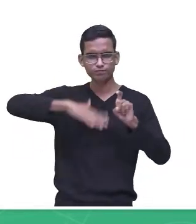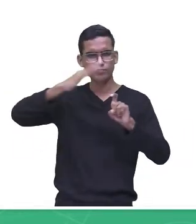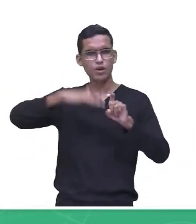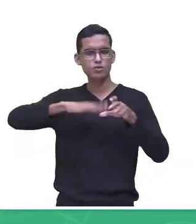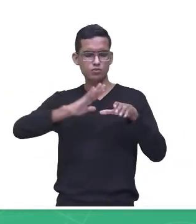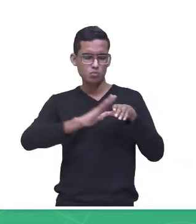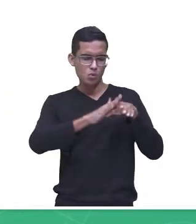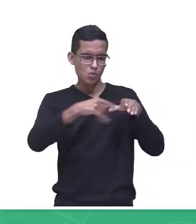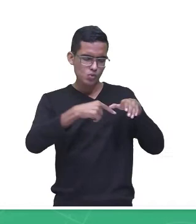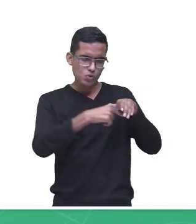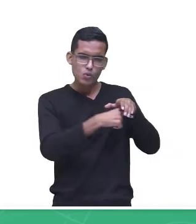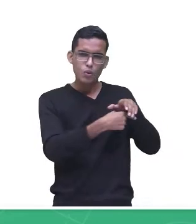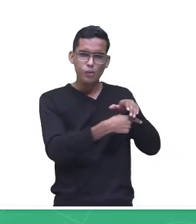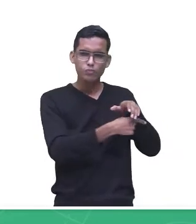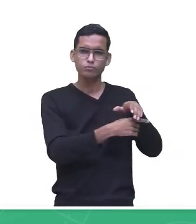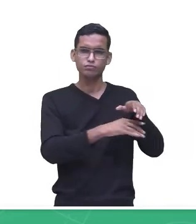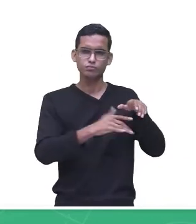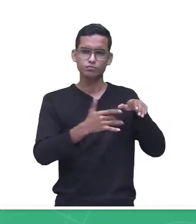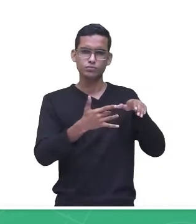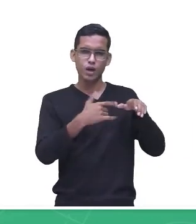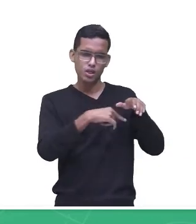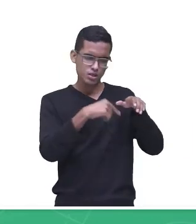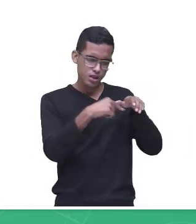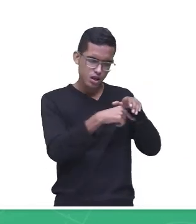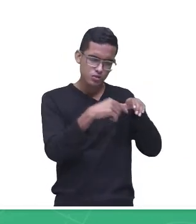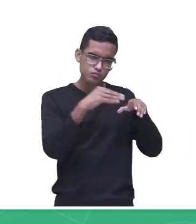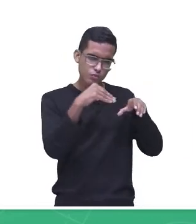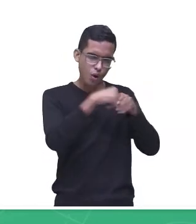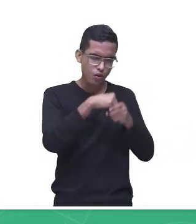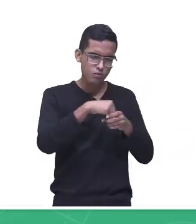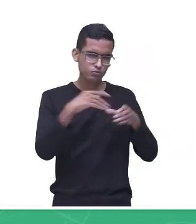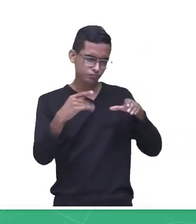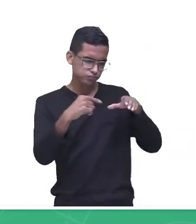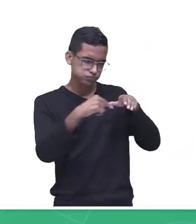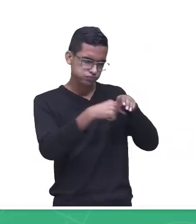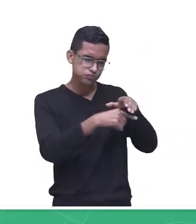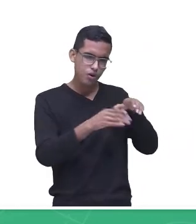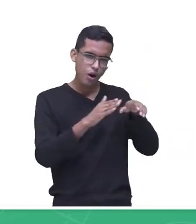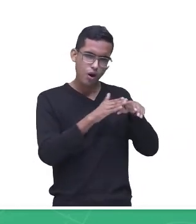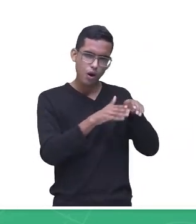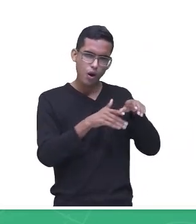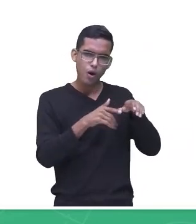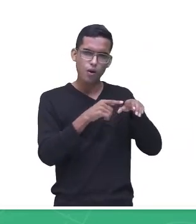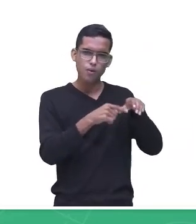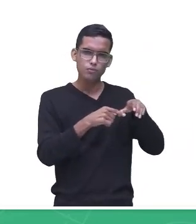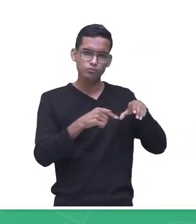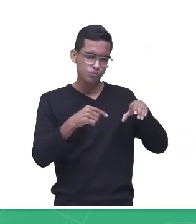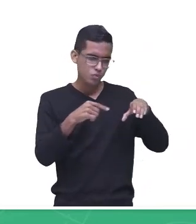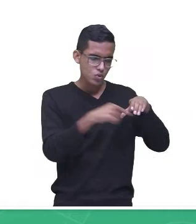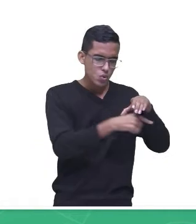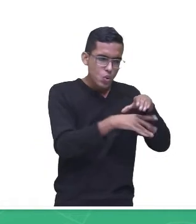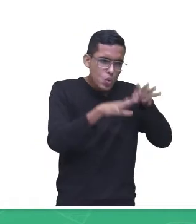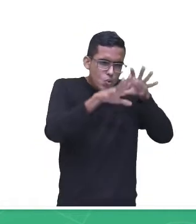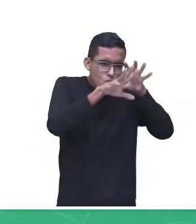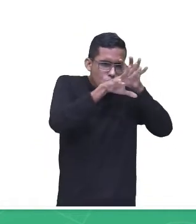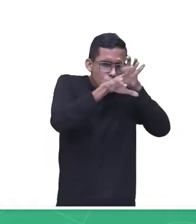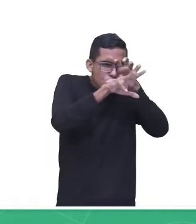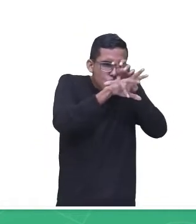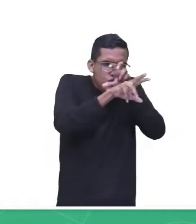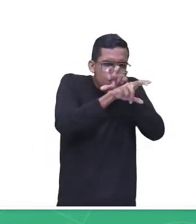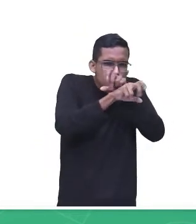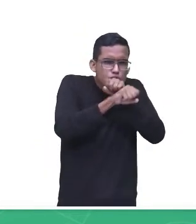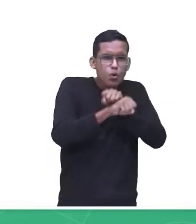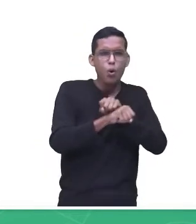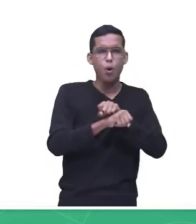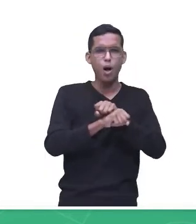caverna totalmente escura, né? Essa aqui está até um pouquinho clara, né? Mas dentro de uma caverna totalmente escura,